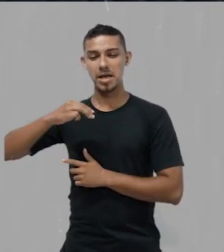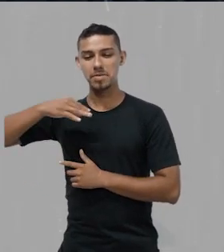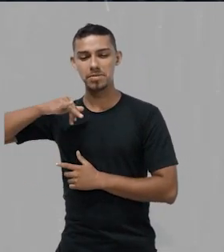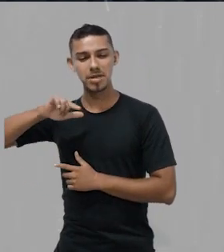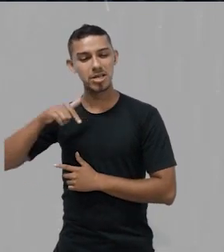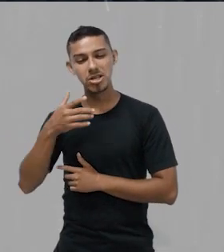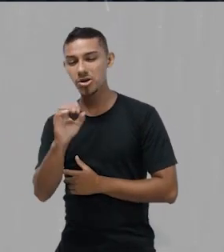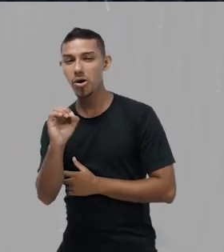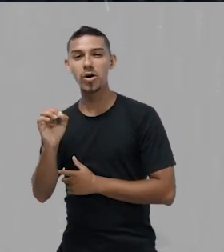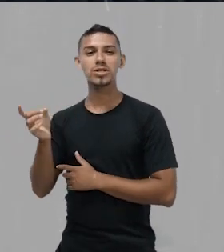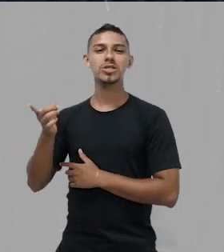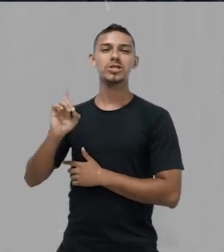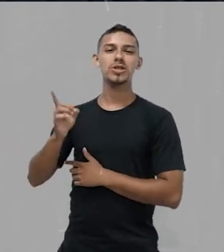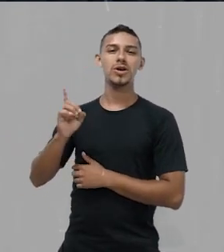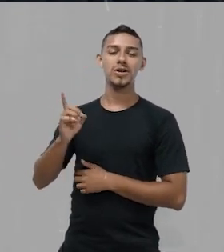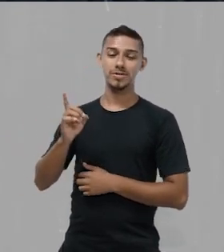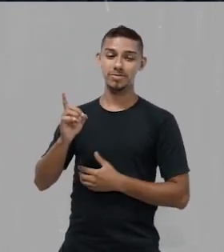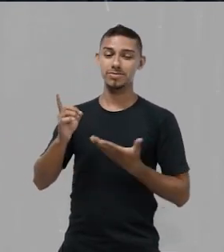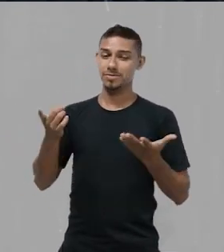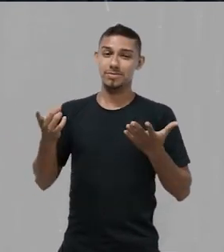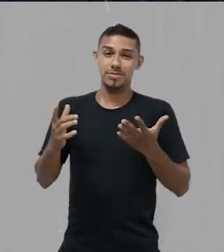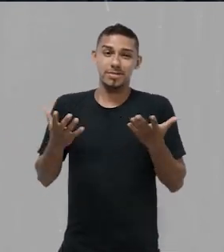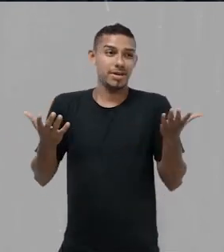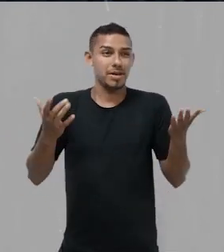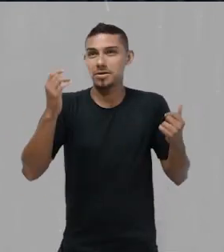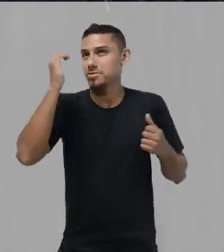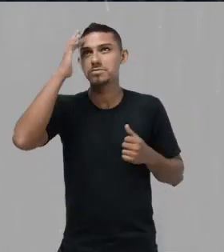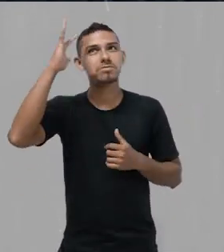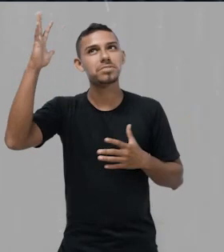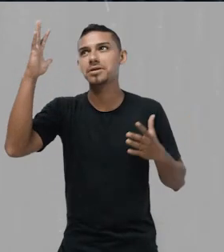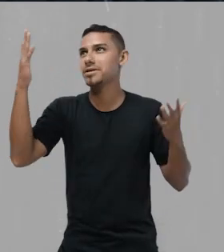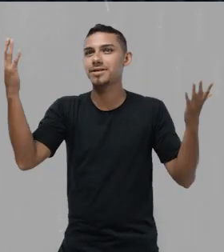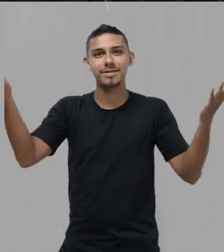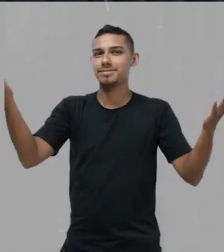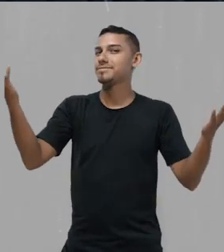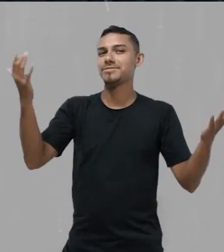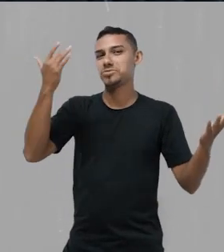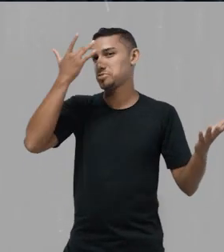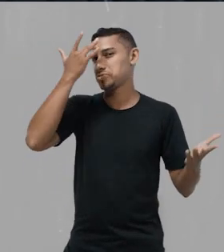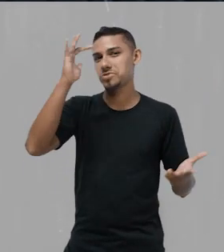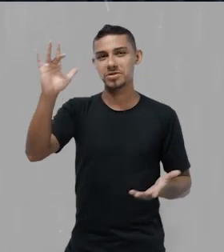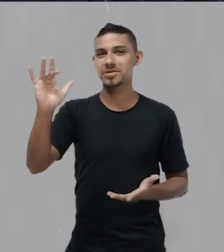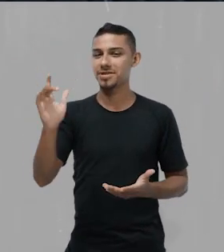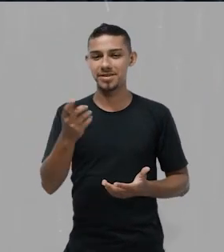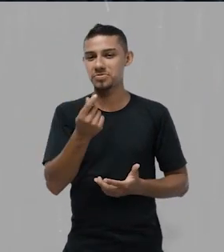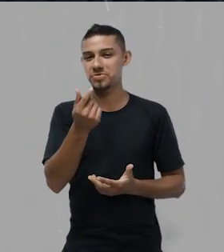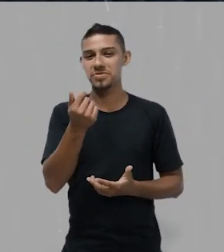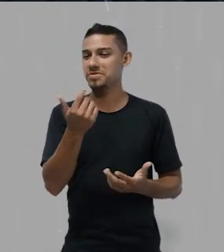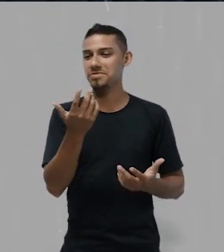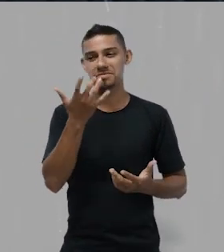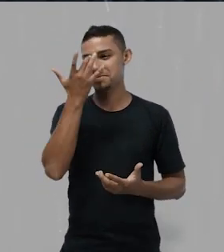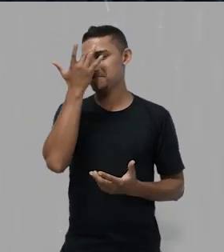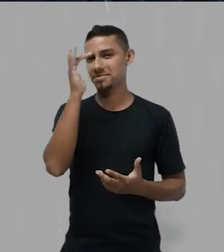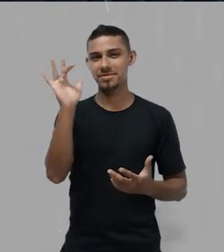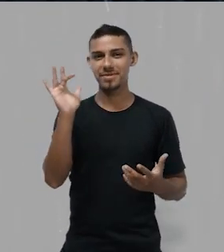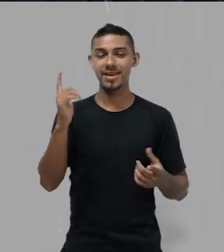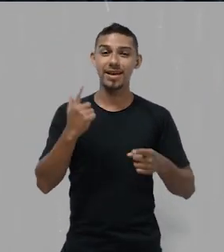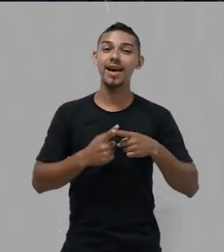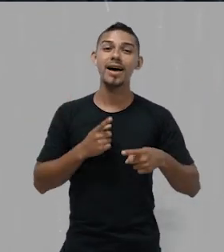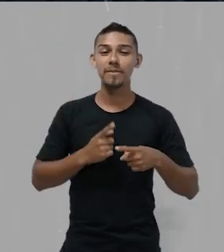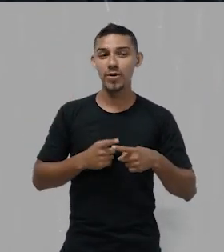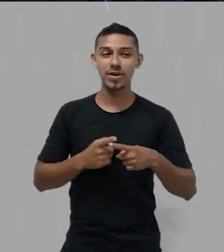aqui para humilhar todo mundo, inclusive a mim mesmo, eu não faço nem ideia de quanto é esse valor. Por que eu coloquei isso? Porque os